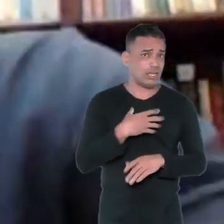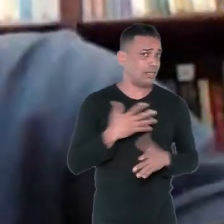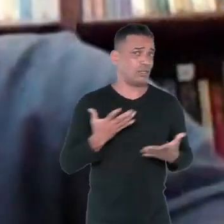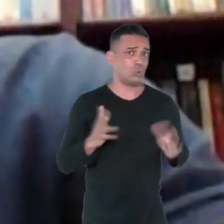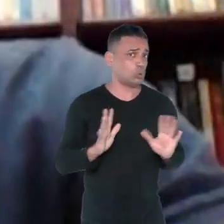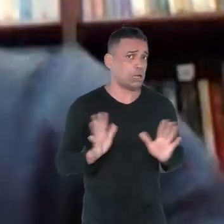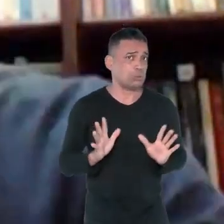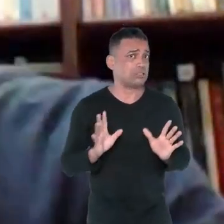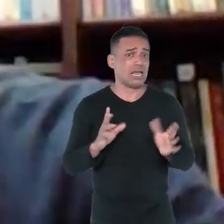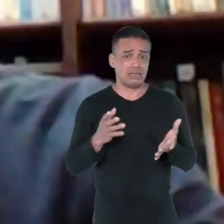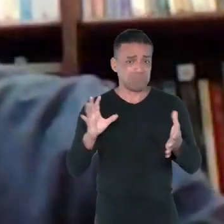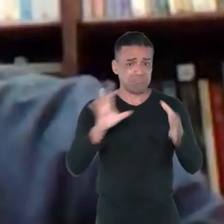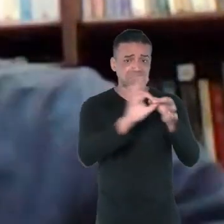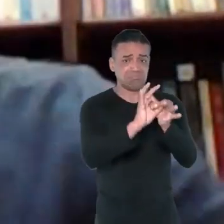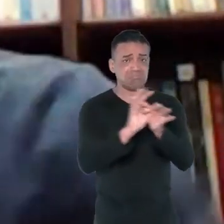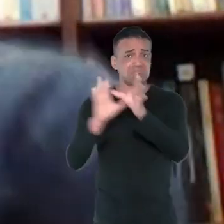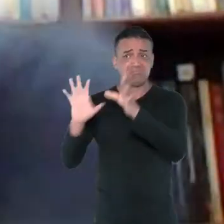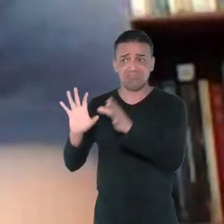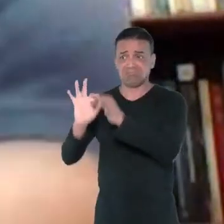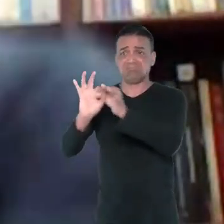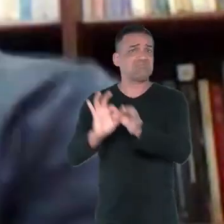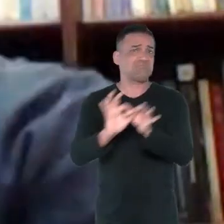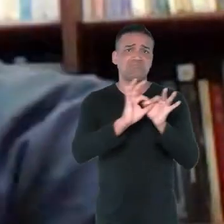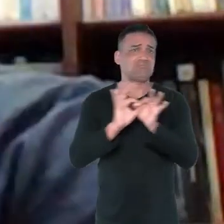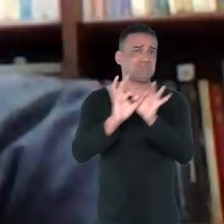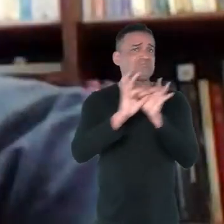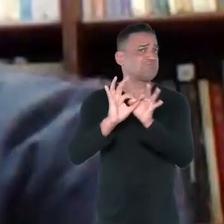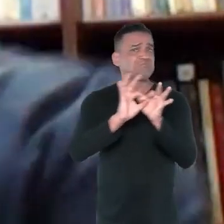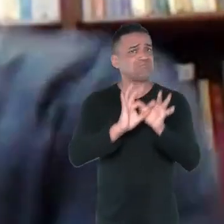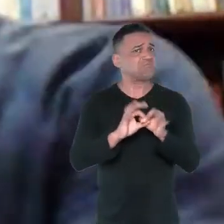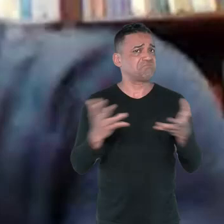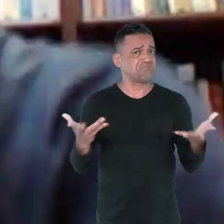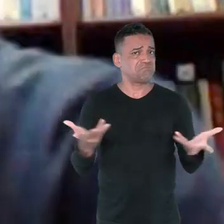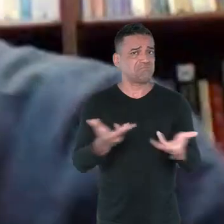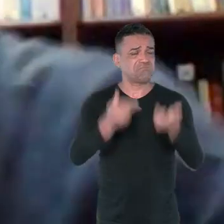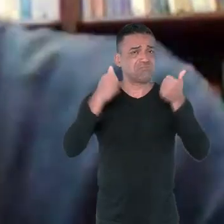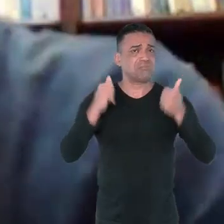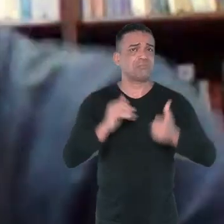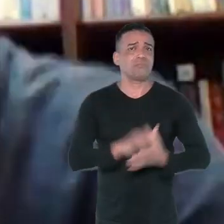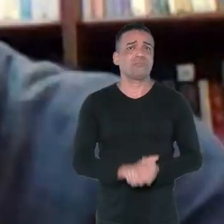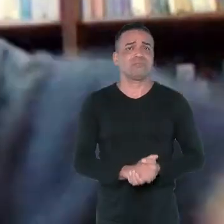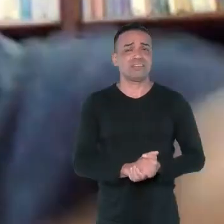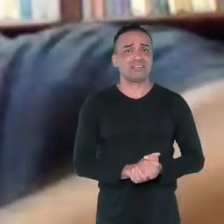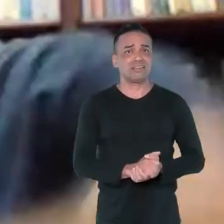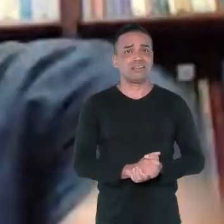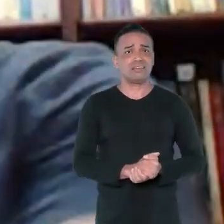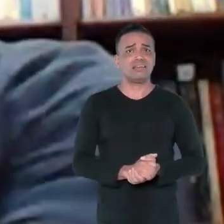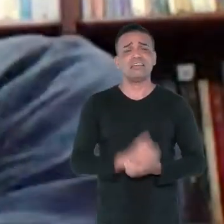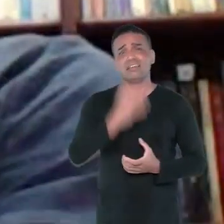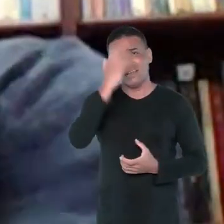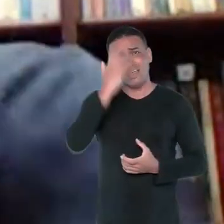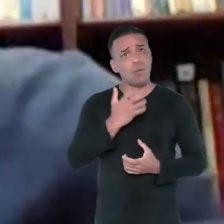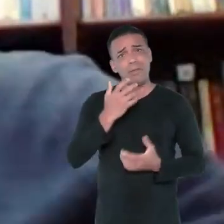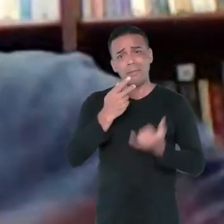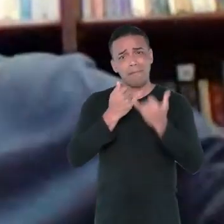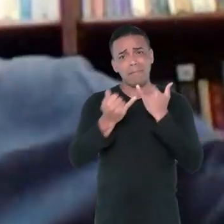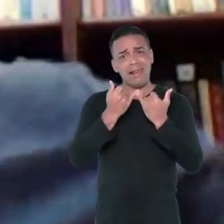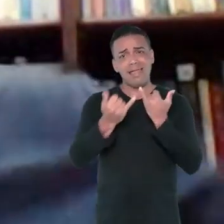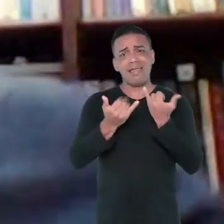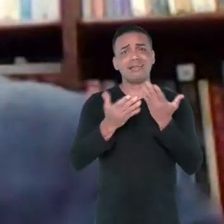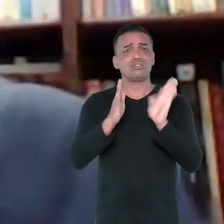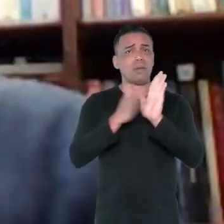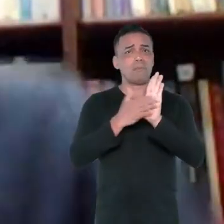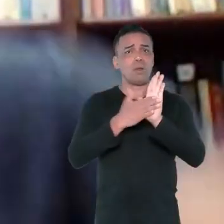está muito bem colocada, ficou realmente como um pano de